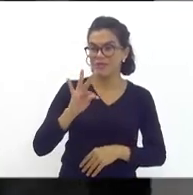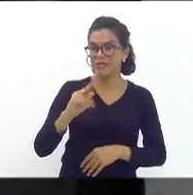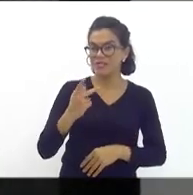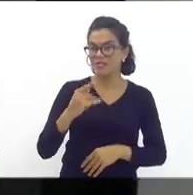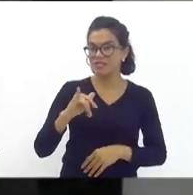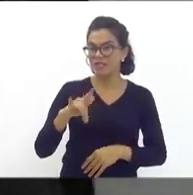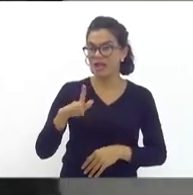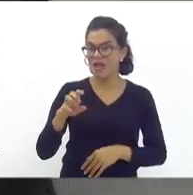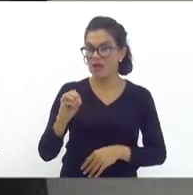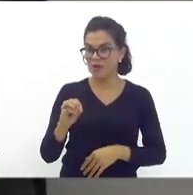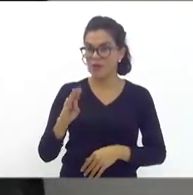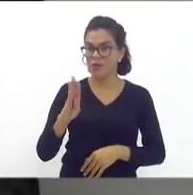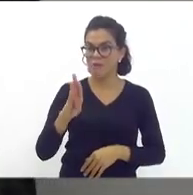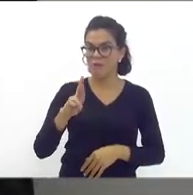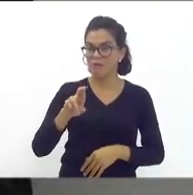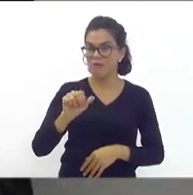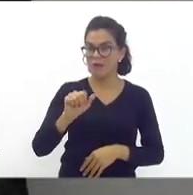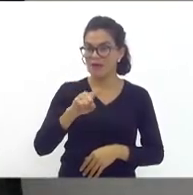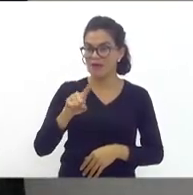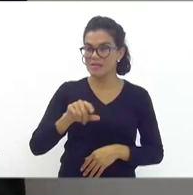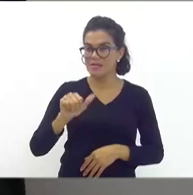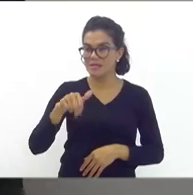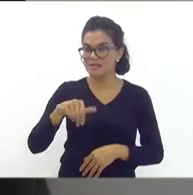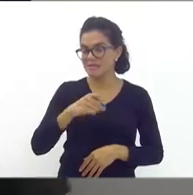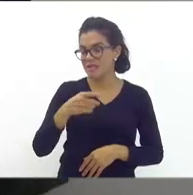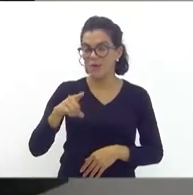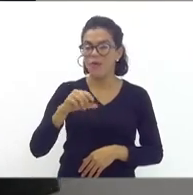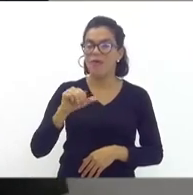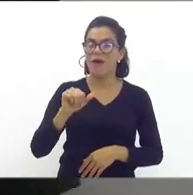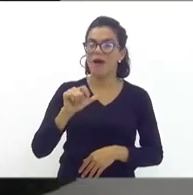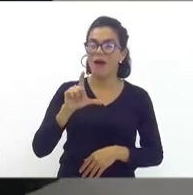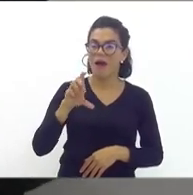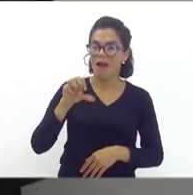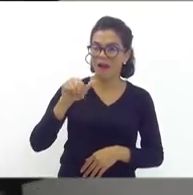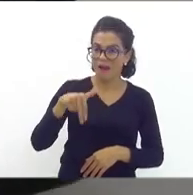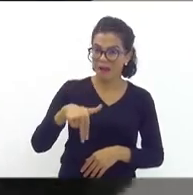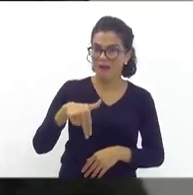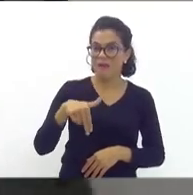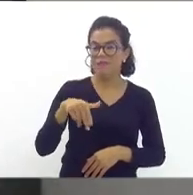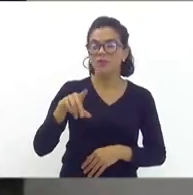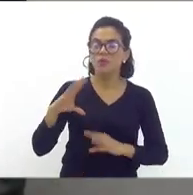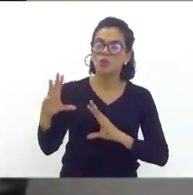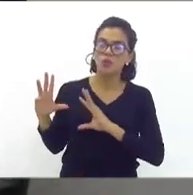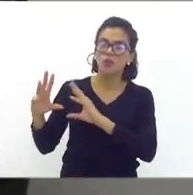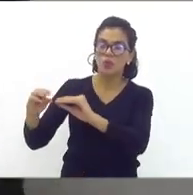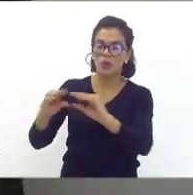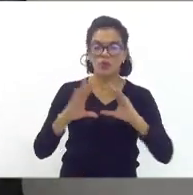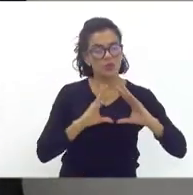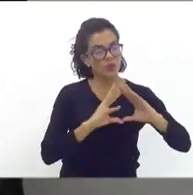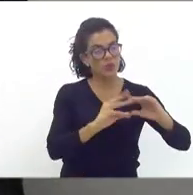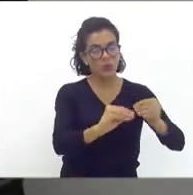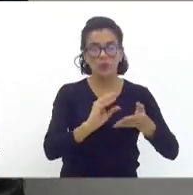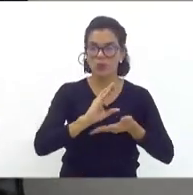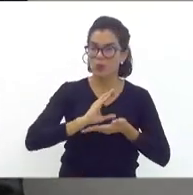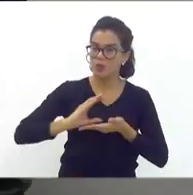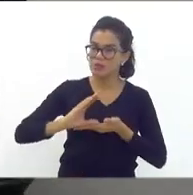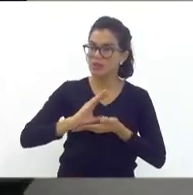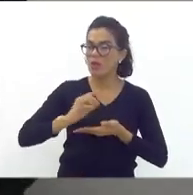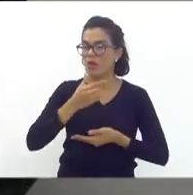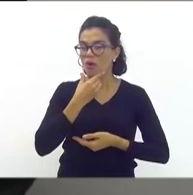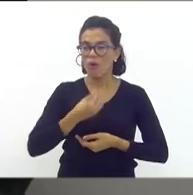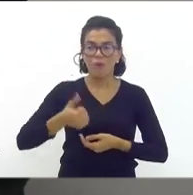Val brasão Alan Dr Serginho Anderson os conselheiros todos presentes senhoras e